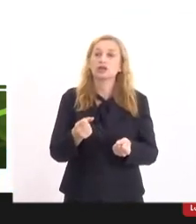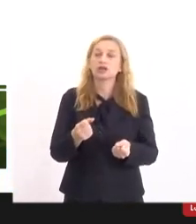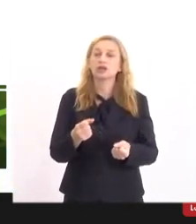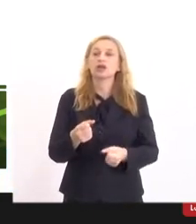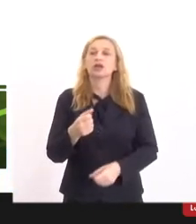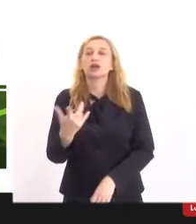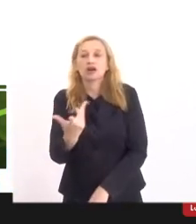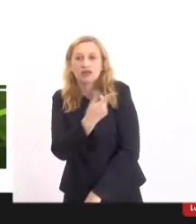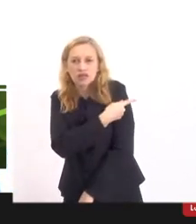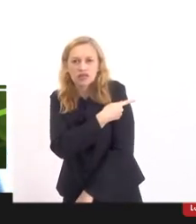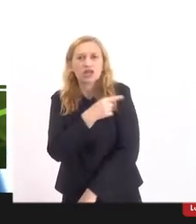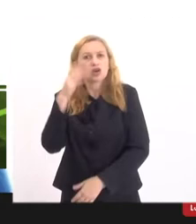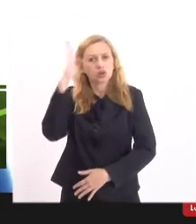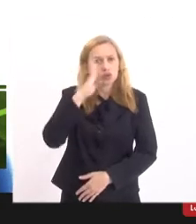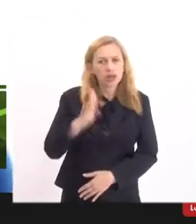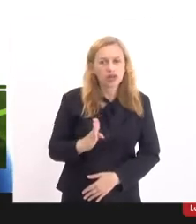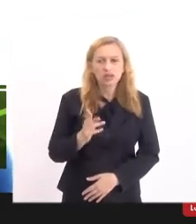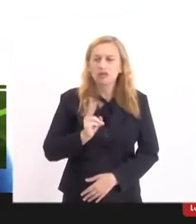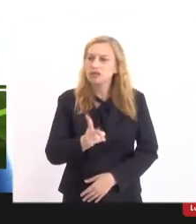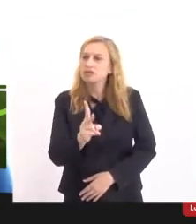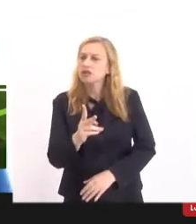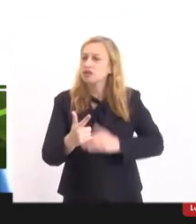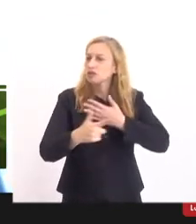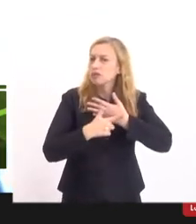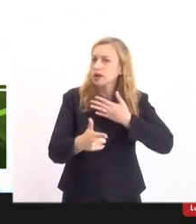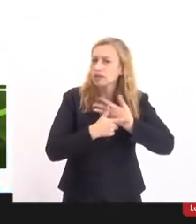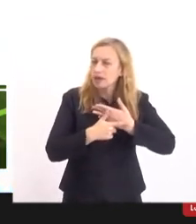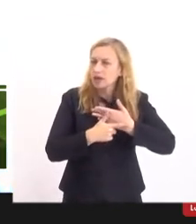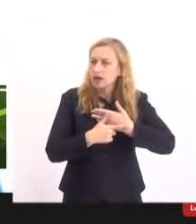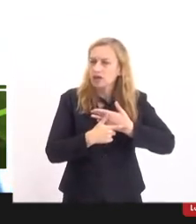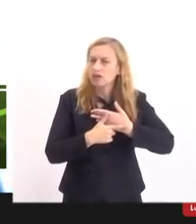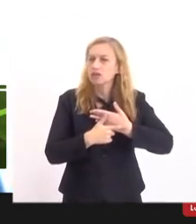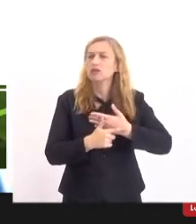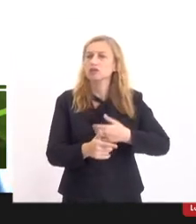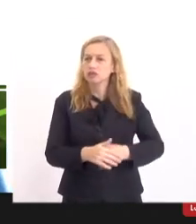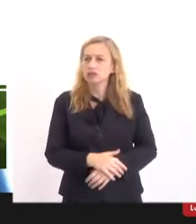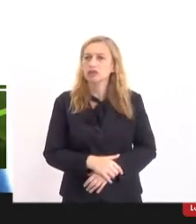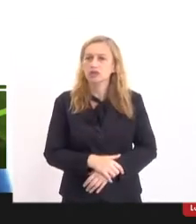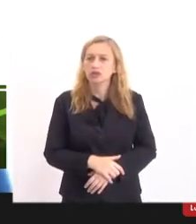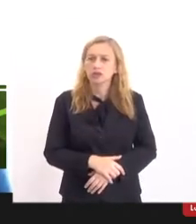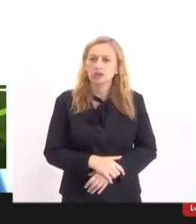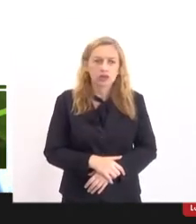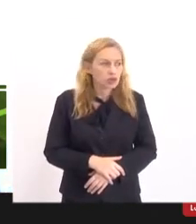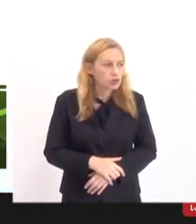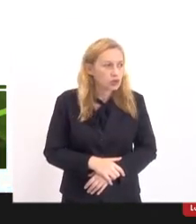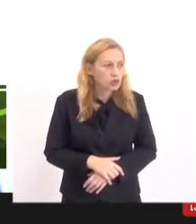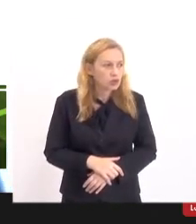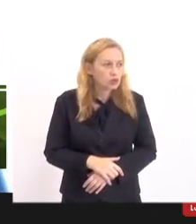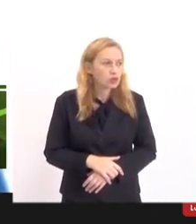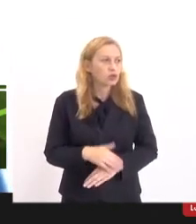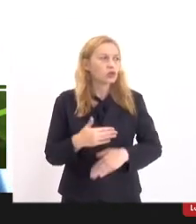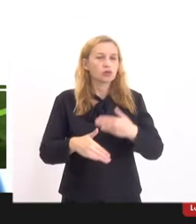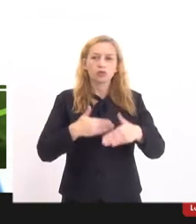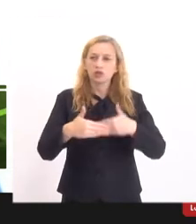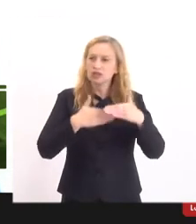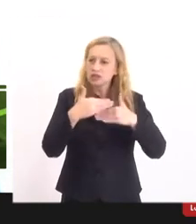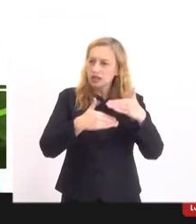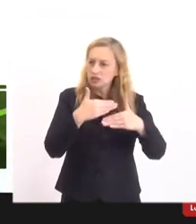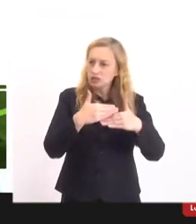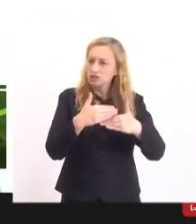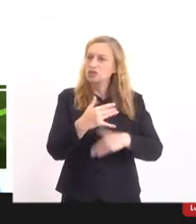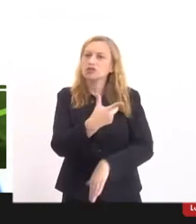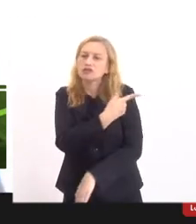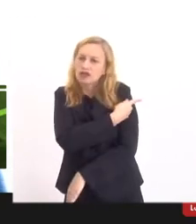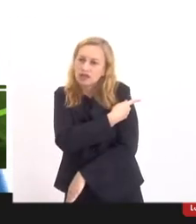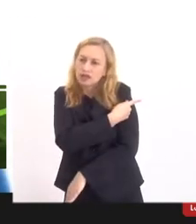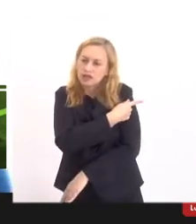no Brasil, a gente sempre teve um papel muito forte das escolas no reforço do processo vacinal, uma apresentação